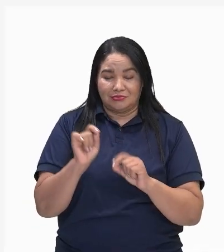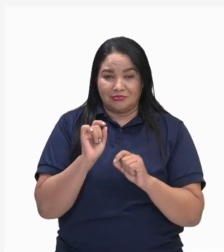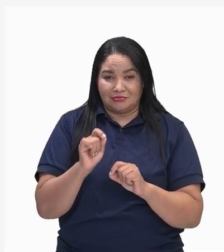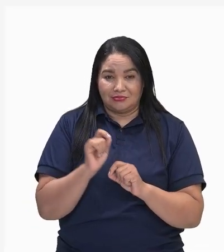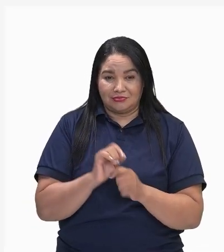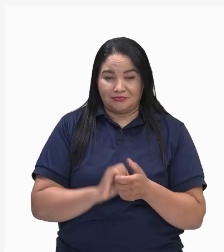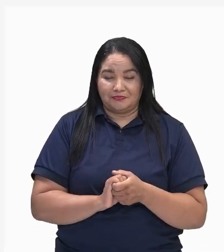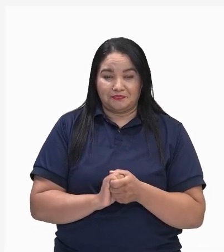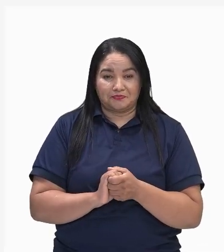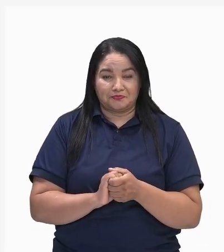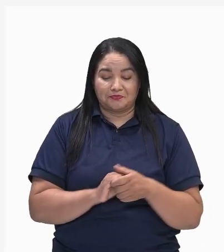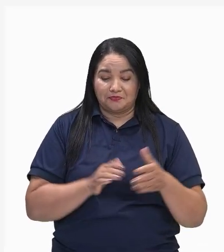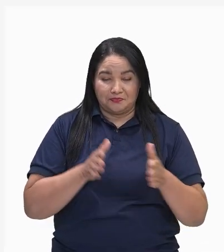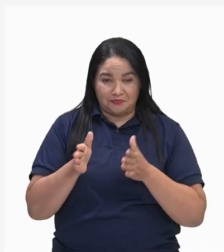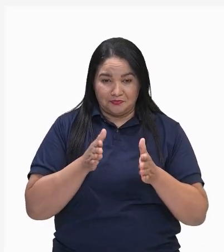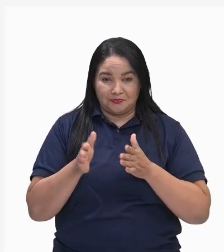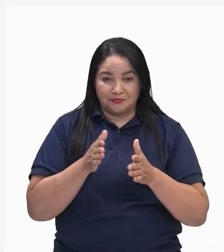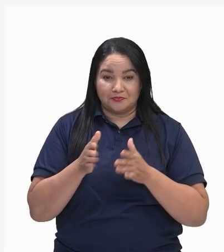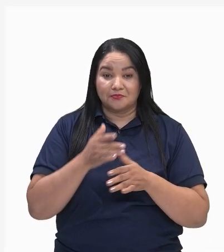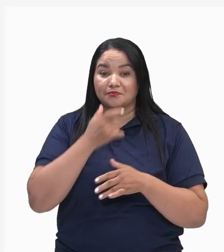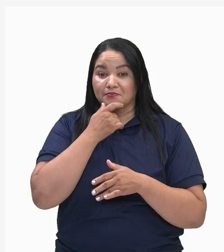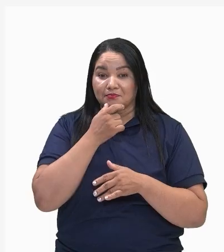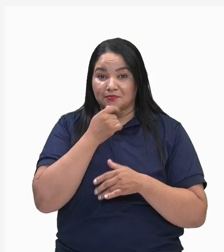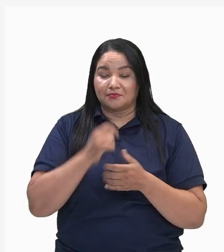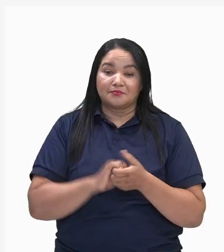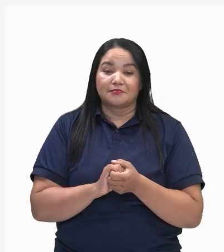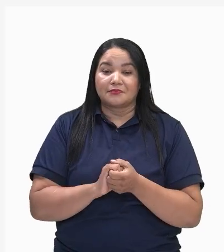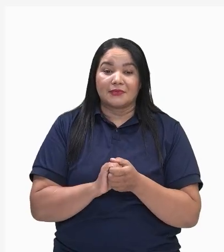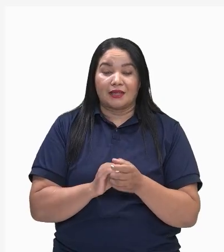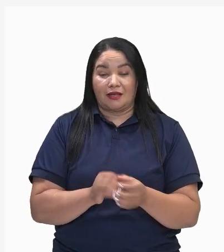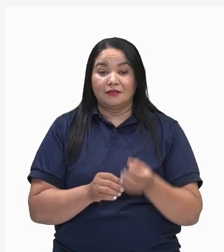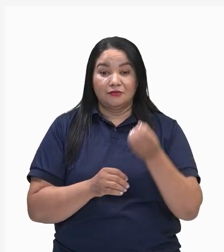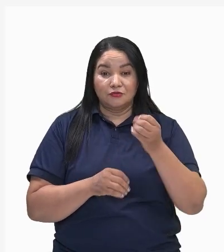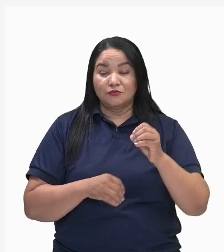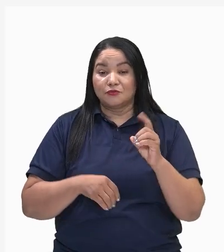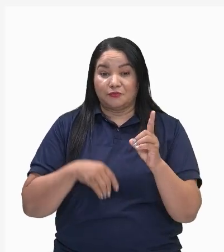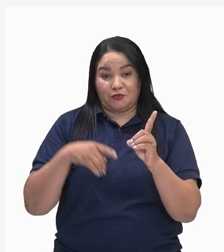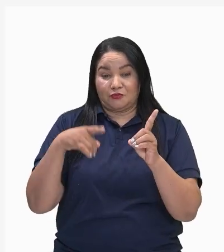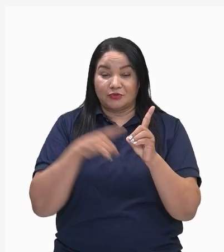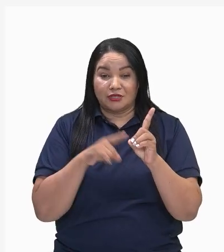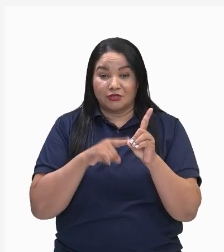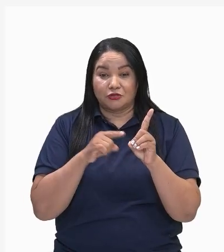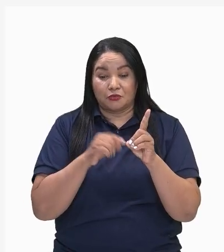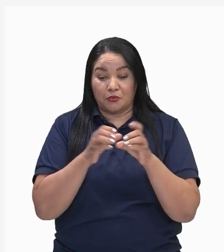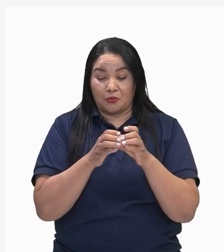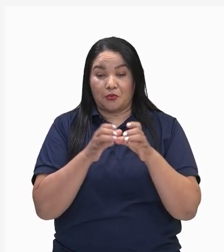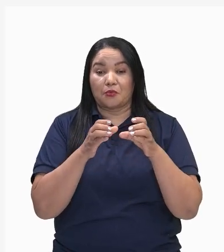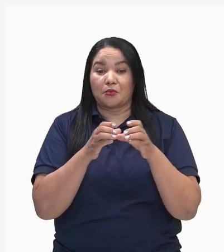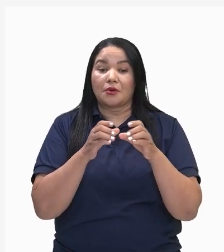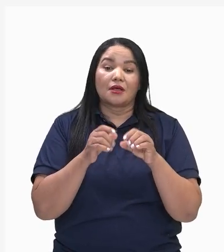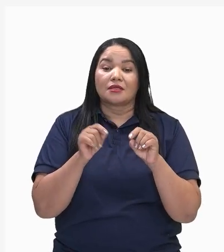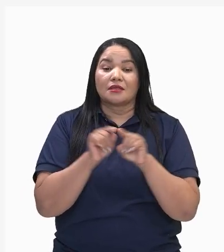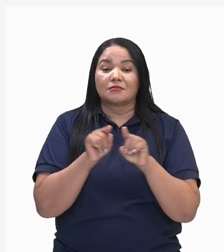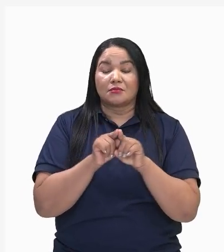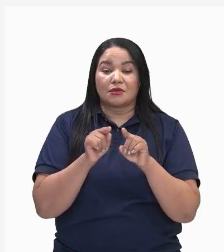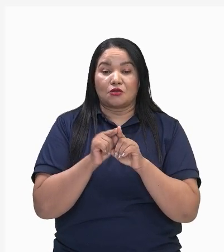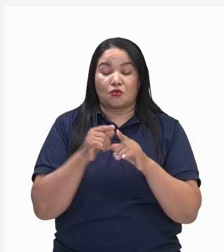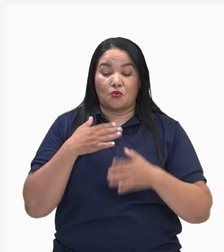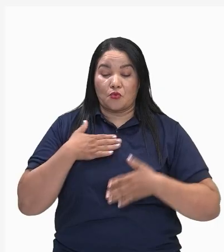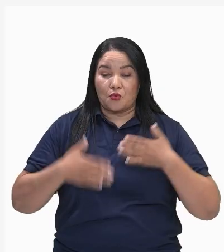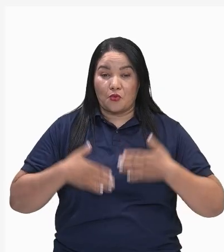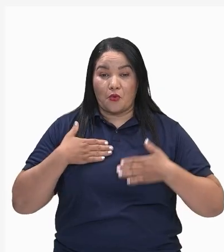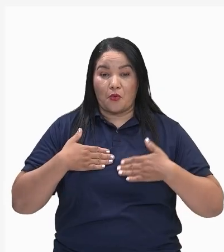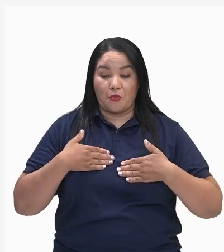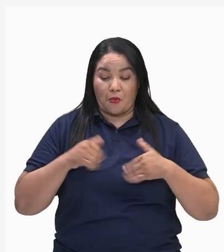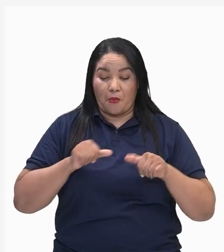masculina inicia-se com o aumento dos testículos e continua até que o corpo infantil dê